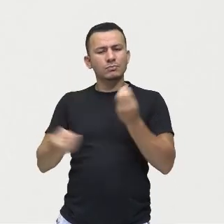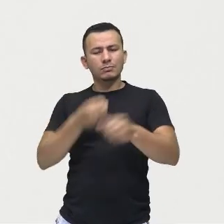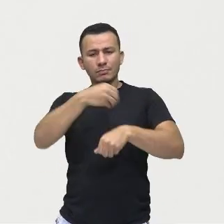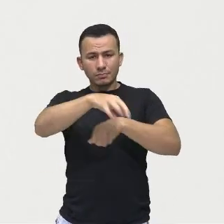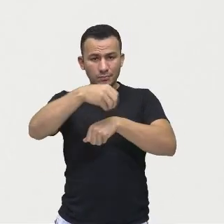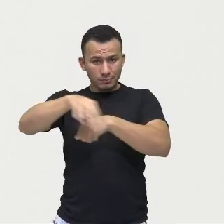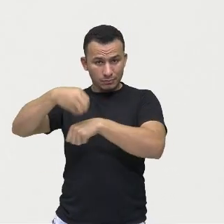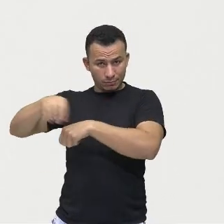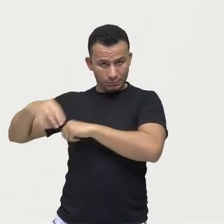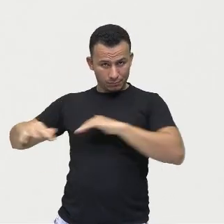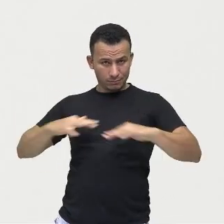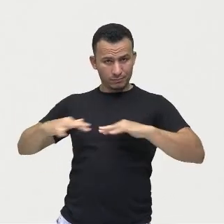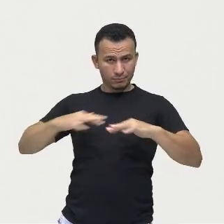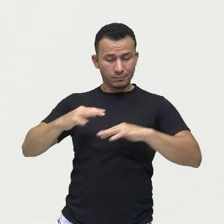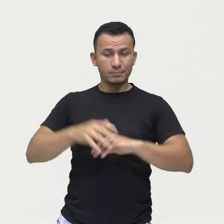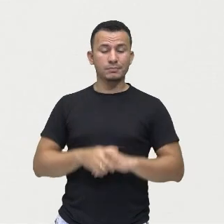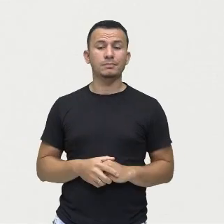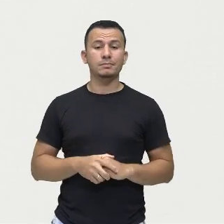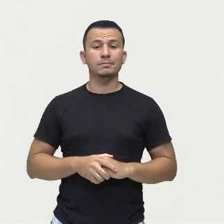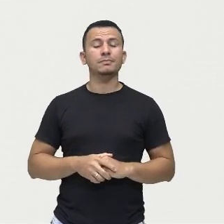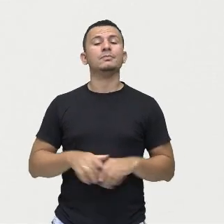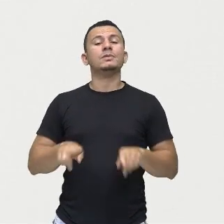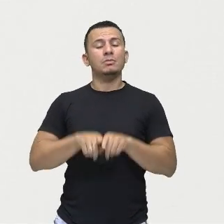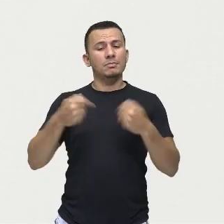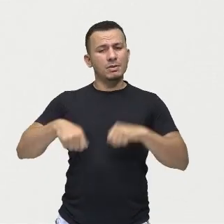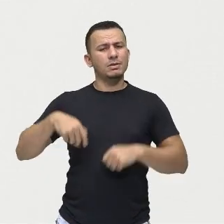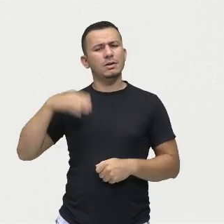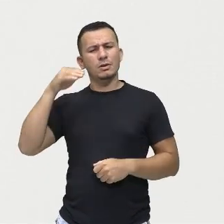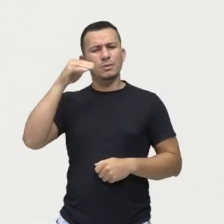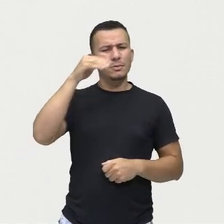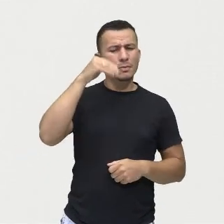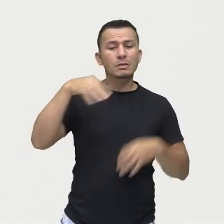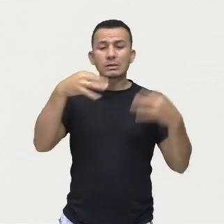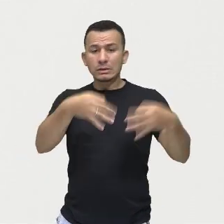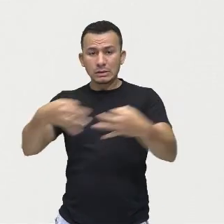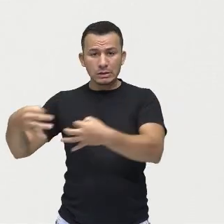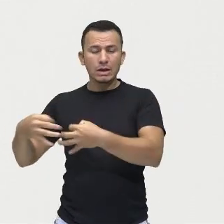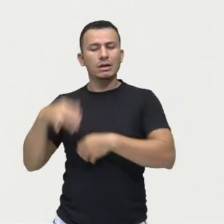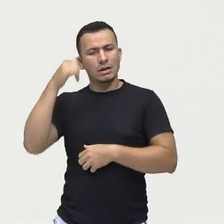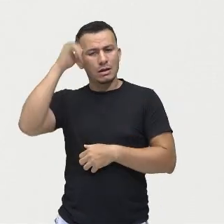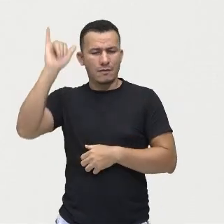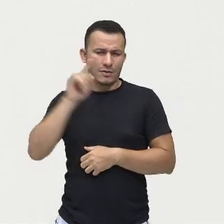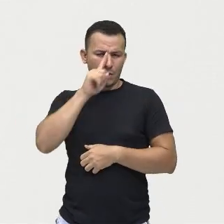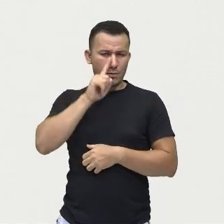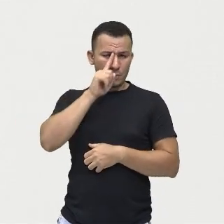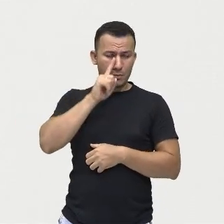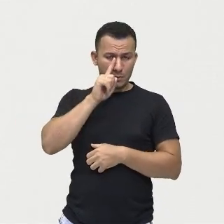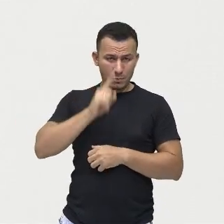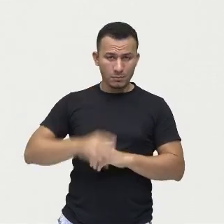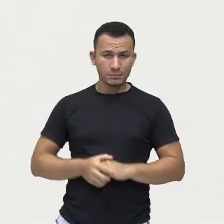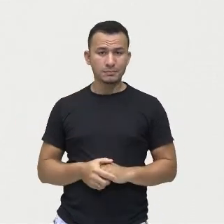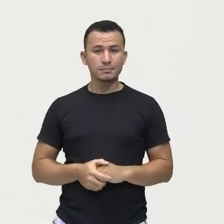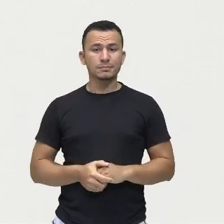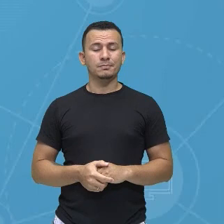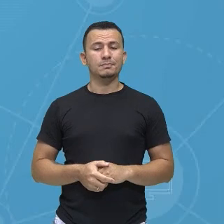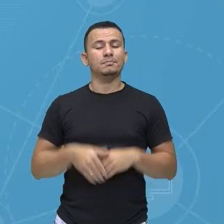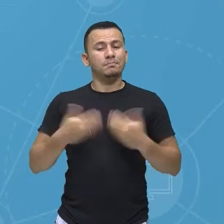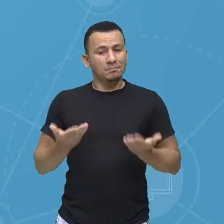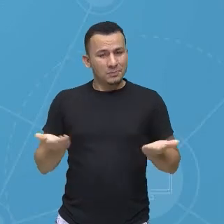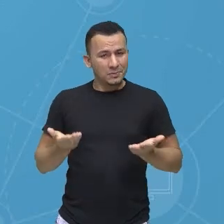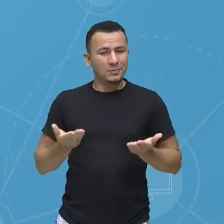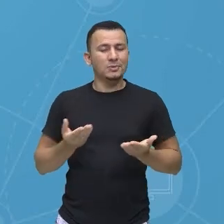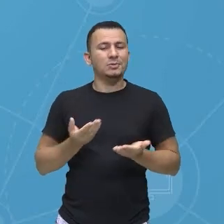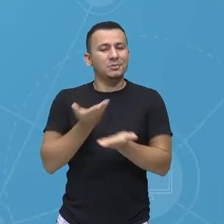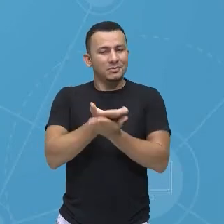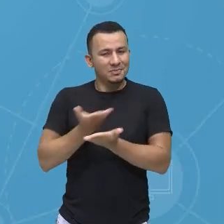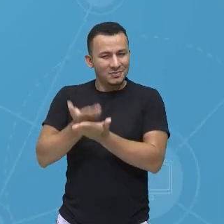treinamento adequado depende bastante de uma supervisão correta para minimizar riscos. Muito bem, pessoal, essa foi a nossa aula